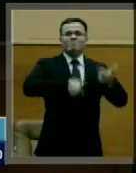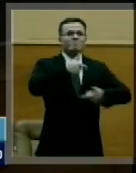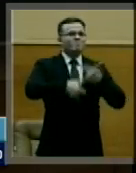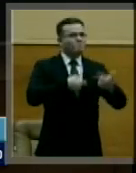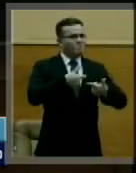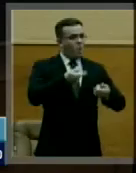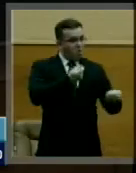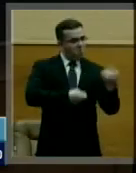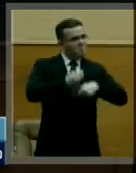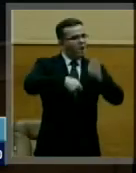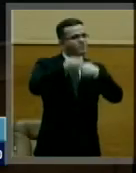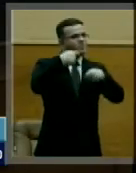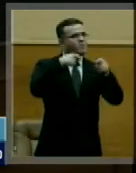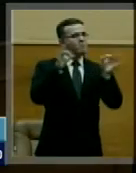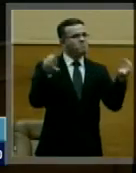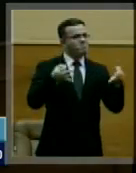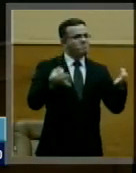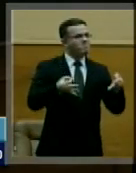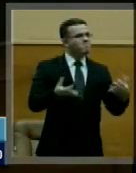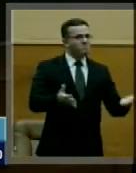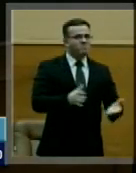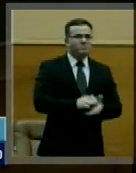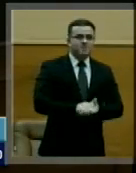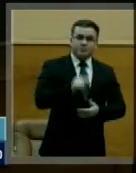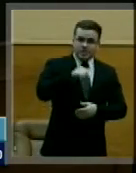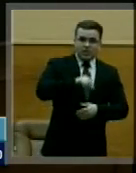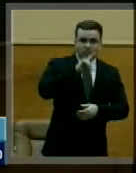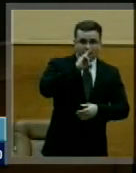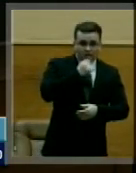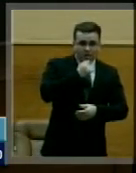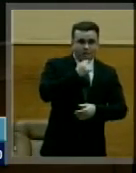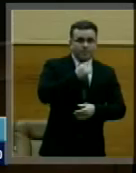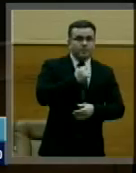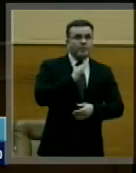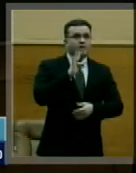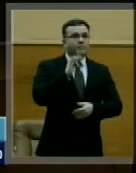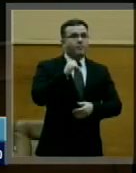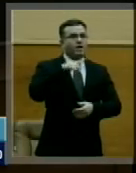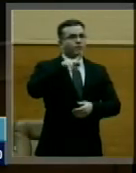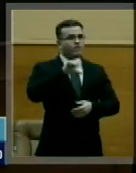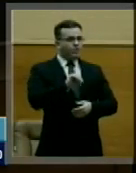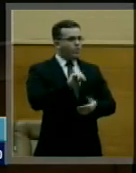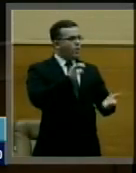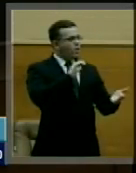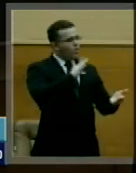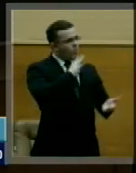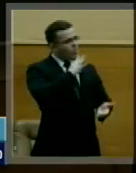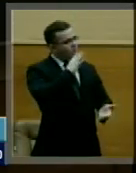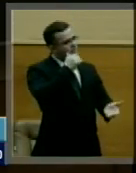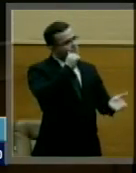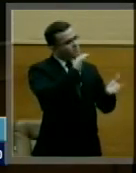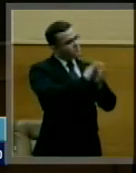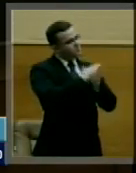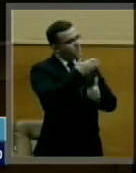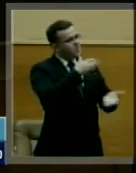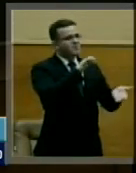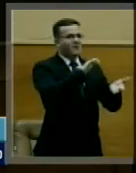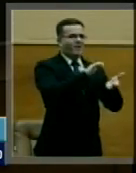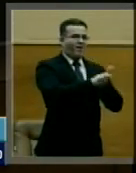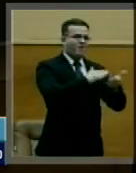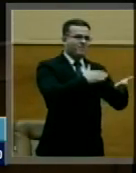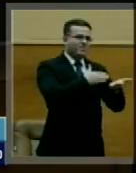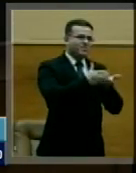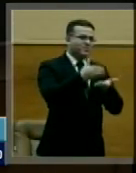empreendedor. Foi em Aracaju, lá do Primo, conheceu a mulher com quem se casou. Ele e Terezinha